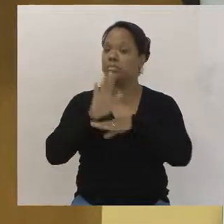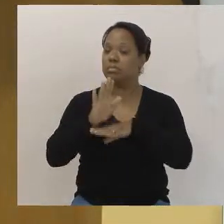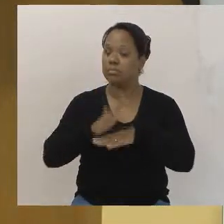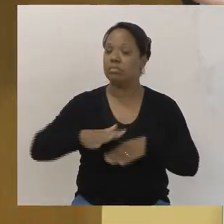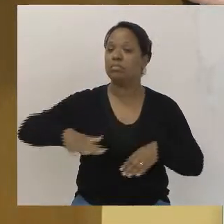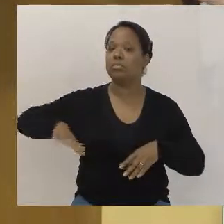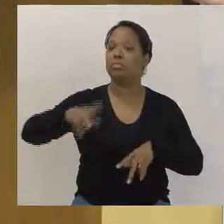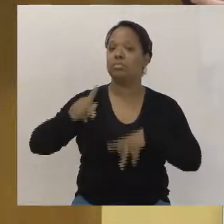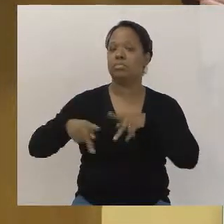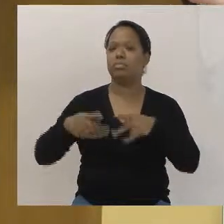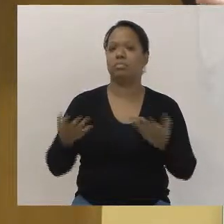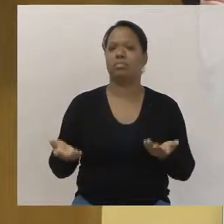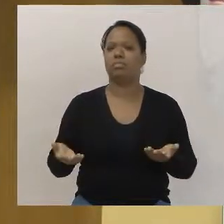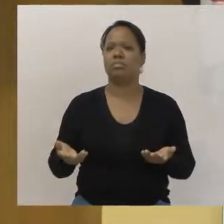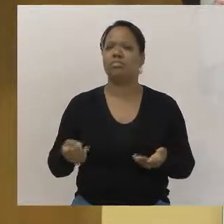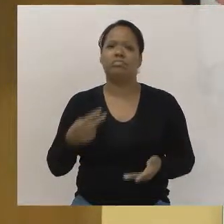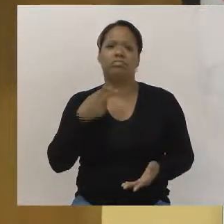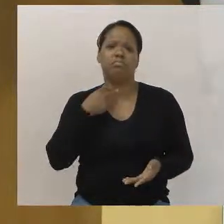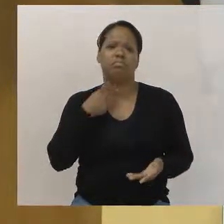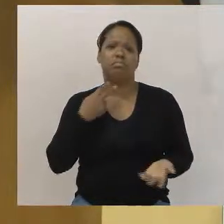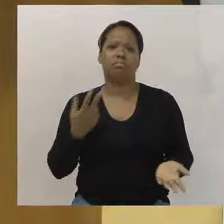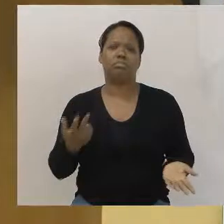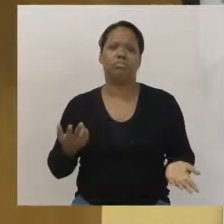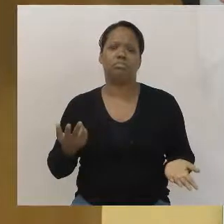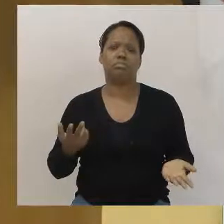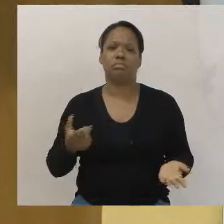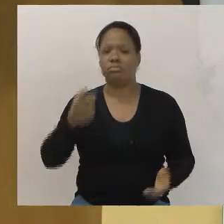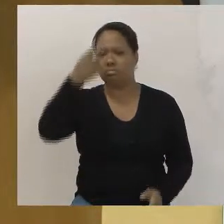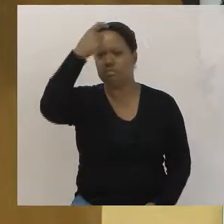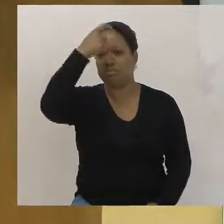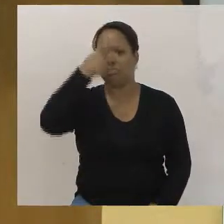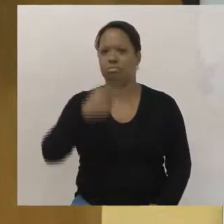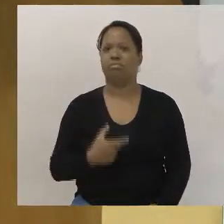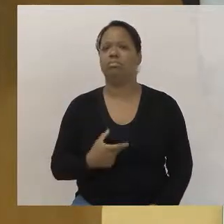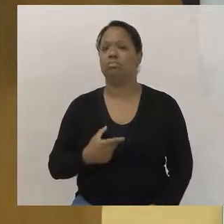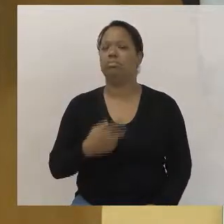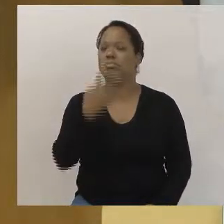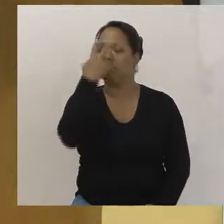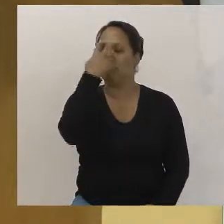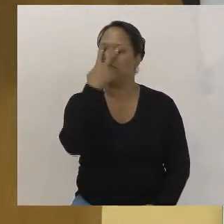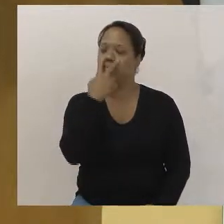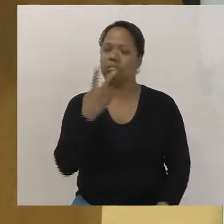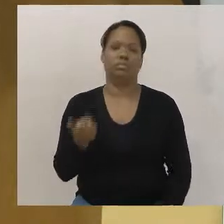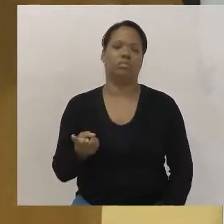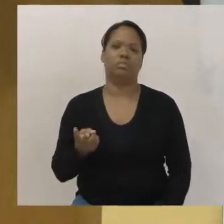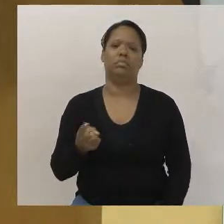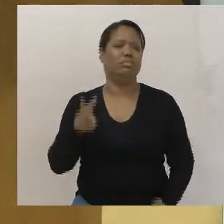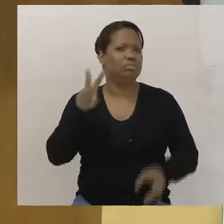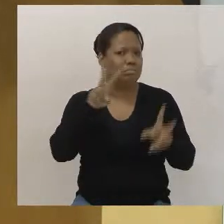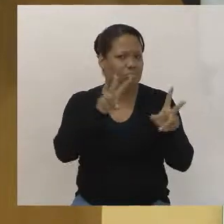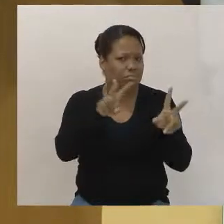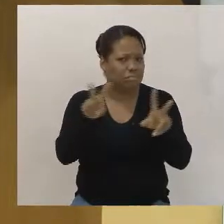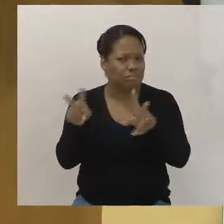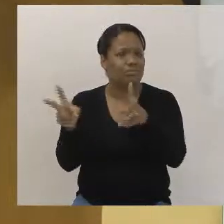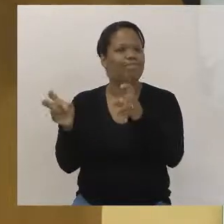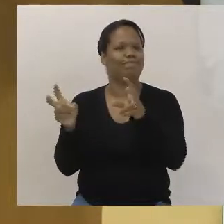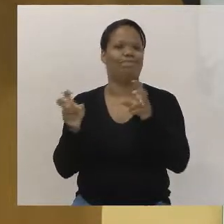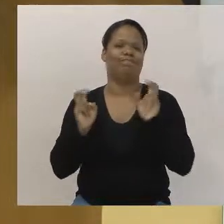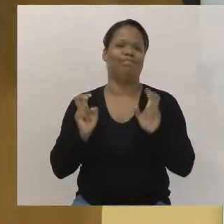mas também não posso ser aqui uma pessoa que não está chegando a realidade da cidade ora